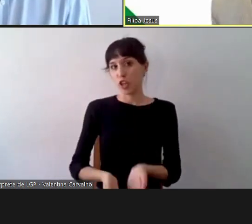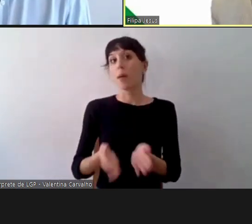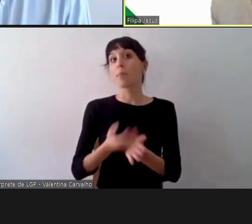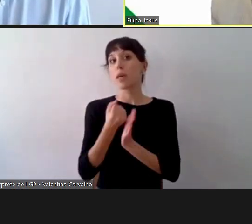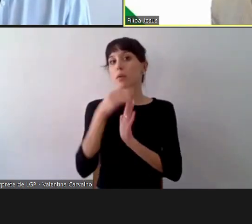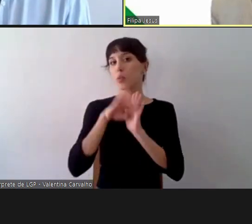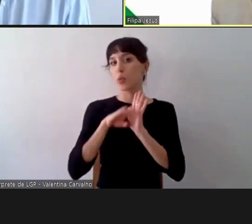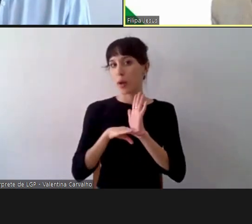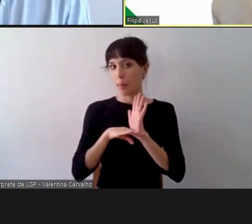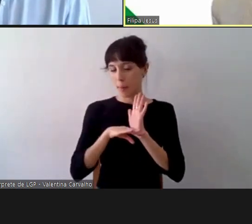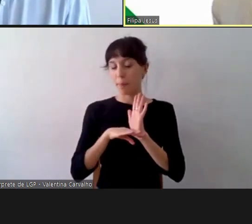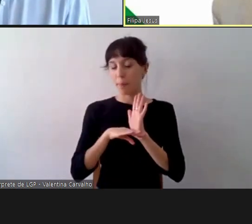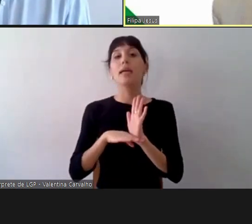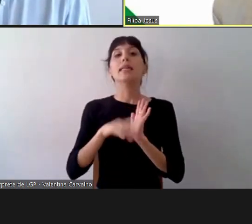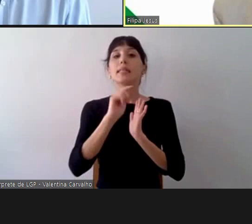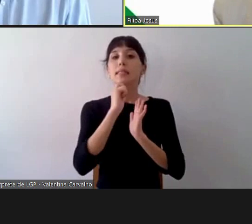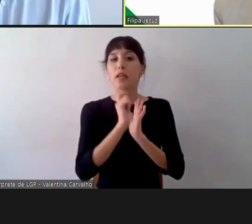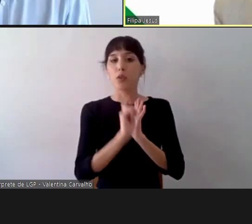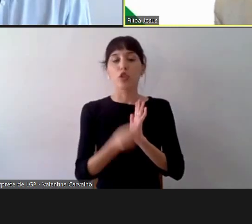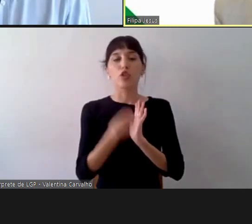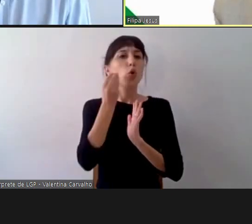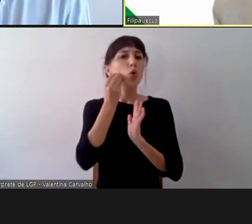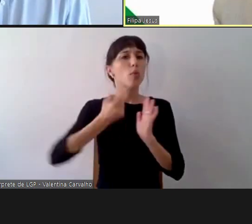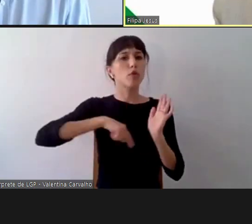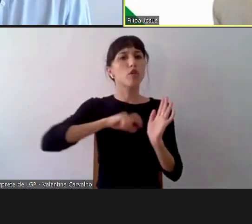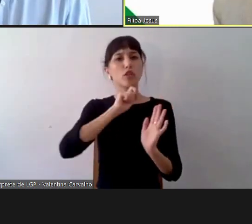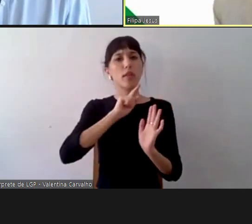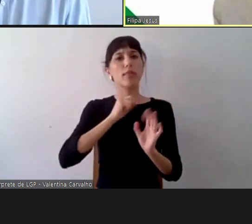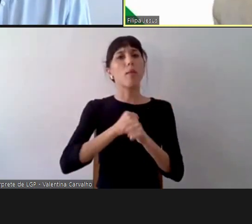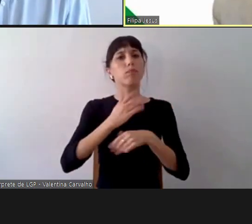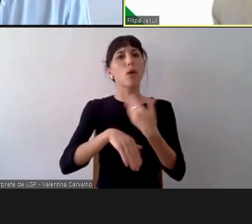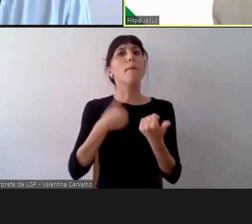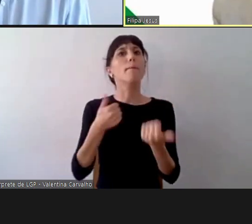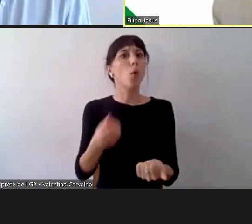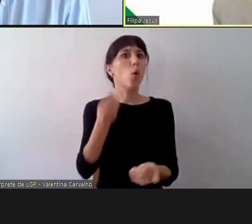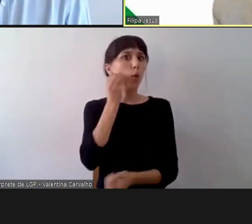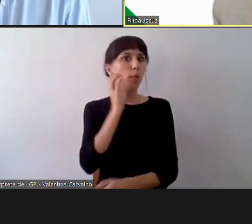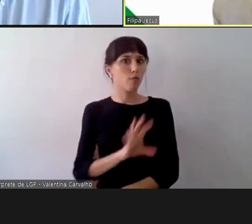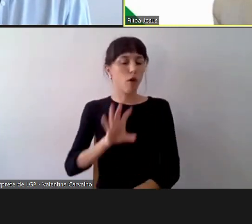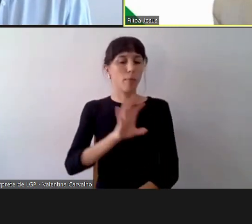do sucesso? Como é que nós conseguimos obter boas práticas? É quando